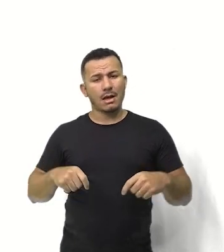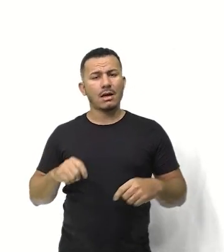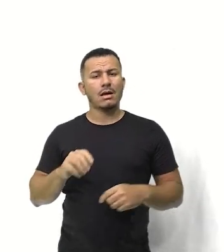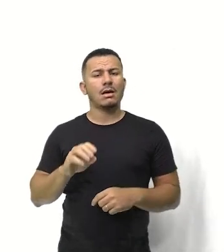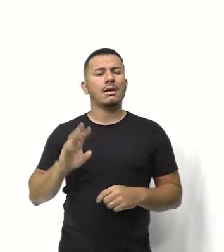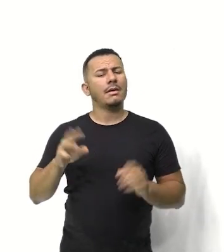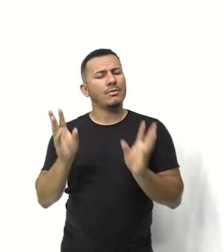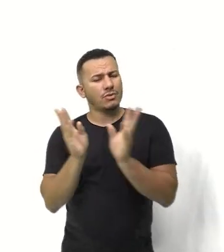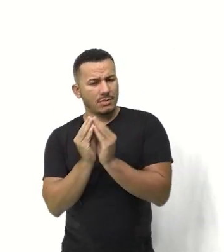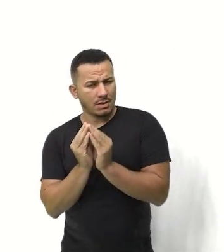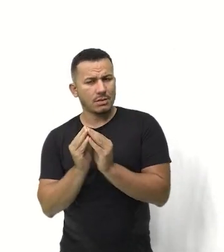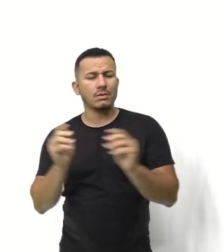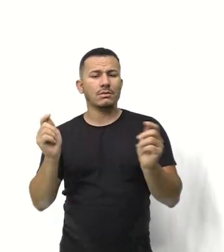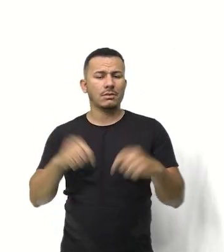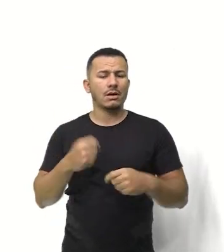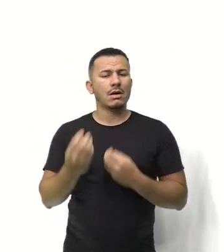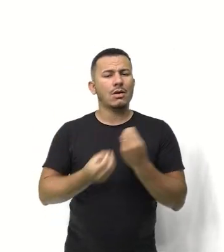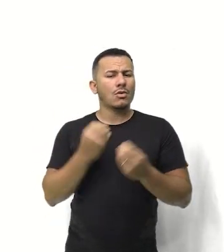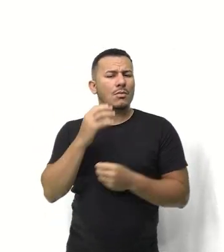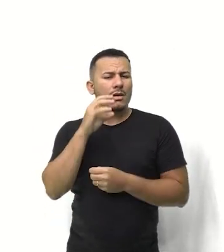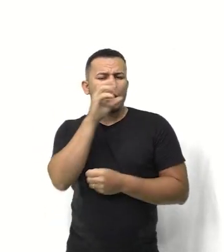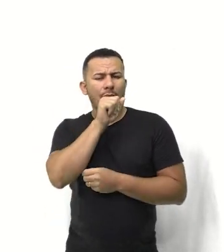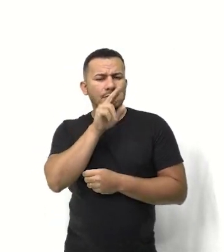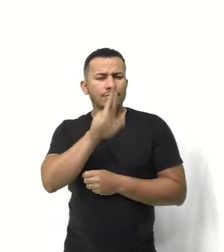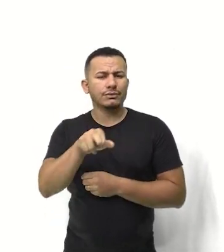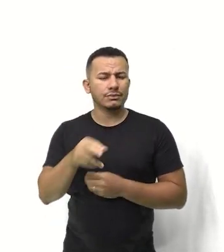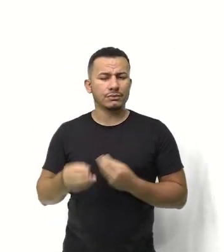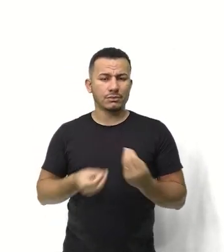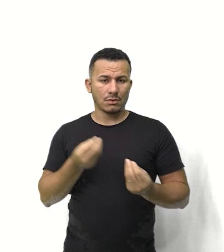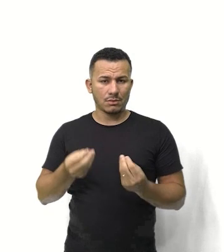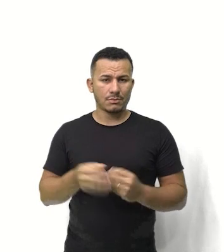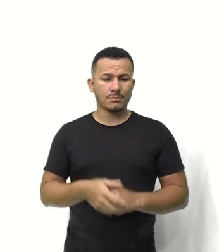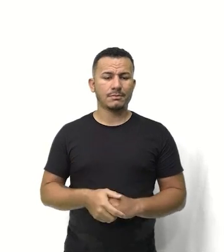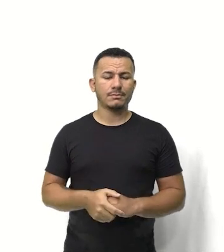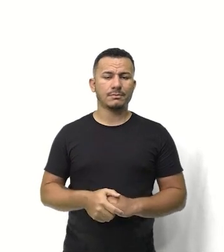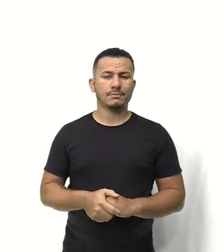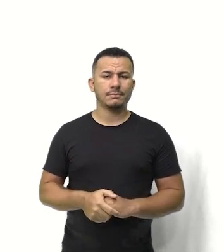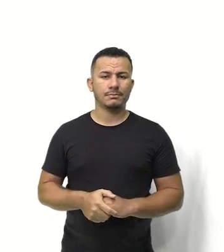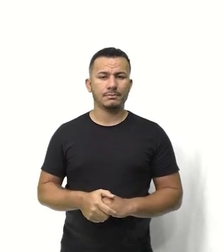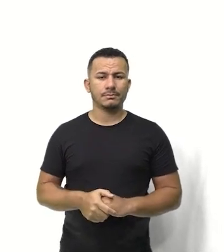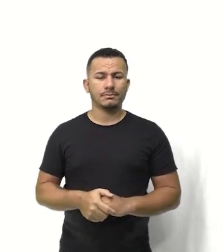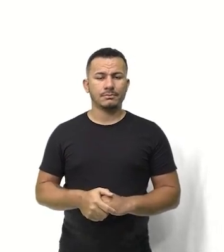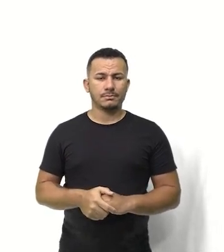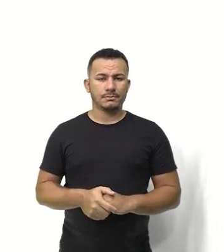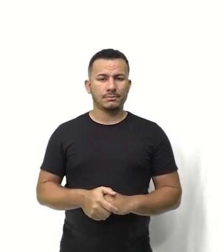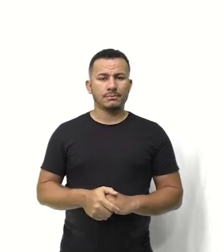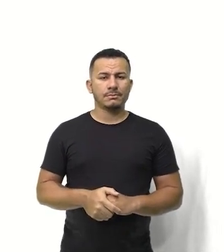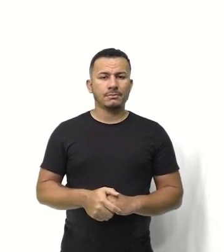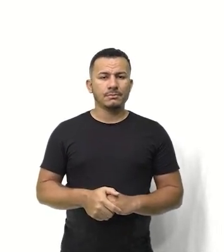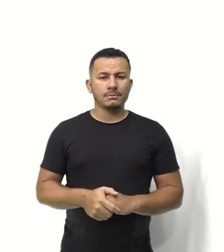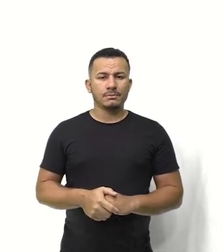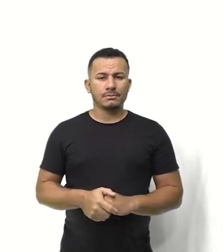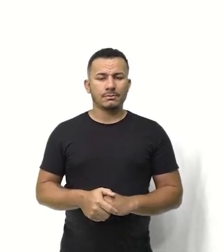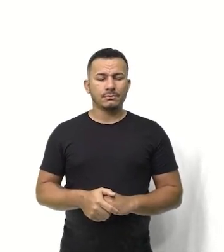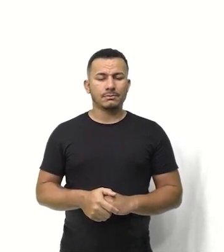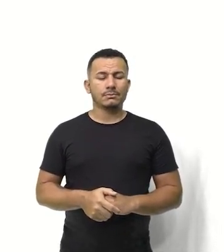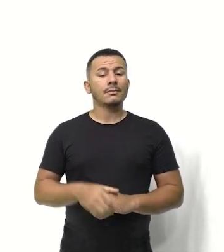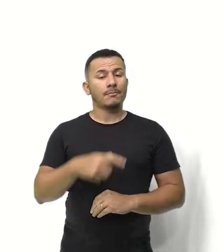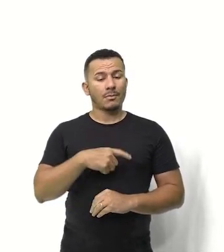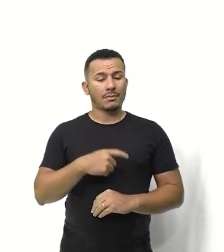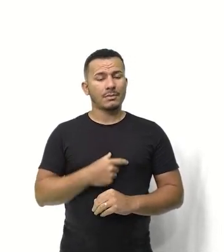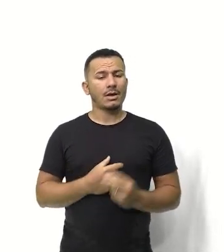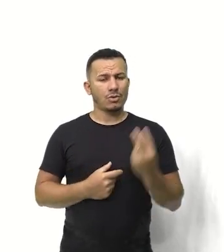nós podemos otimizar. E como é que é essa otimização? Para ser bem mais rápido, olha. Ok, então se nós